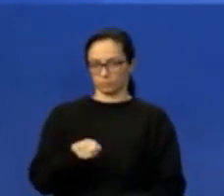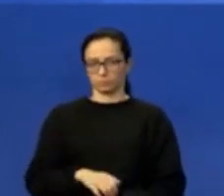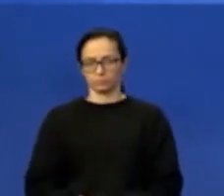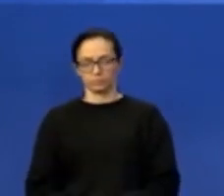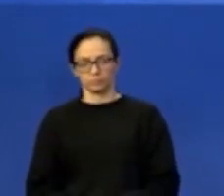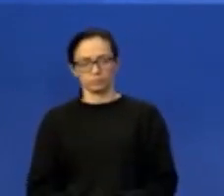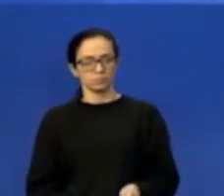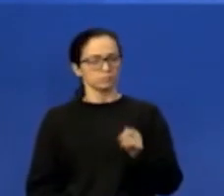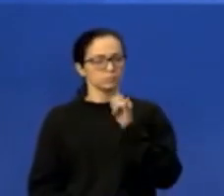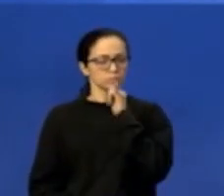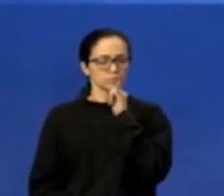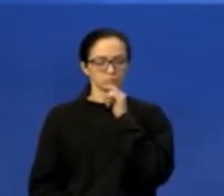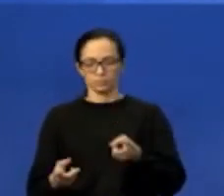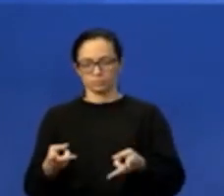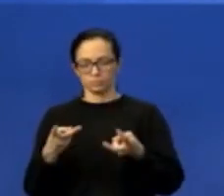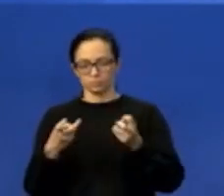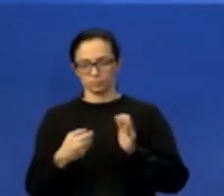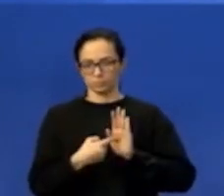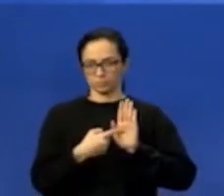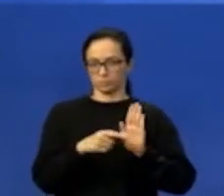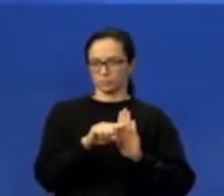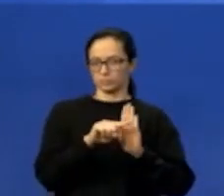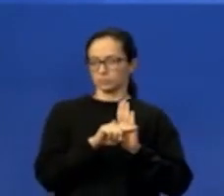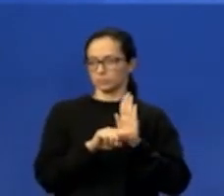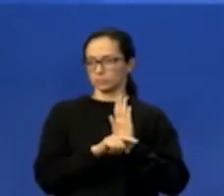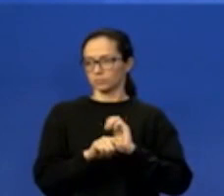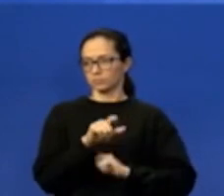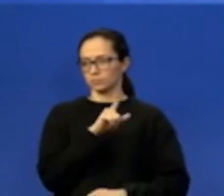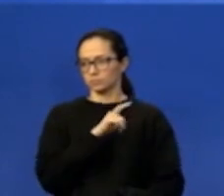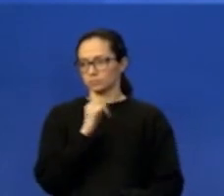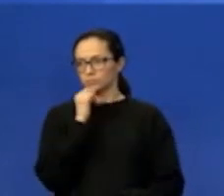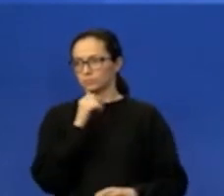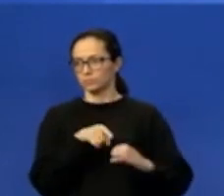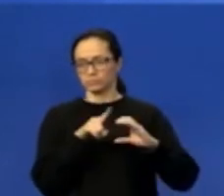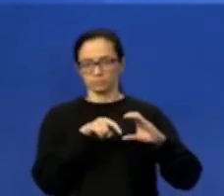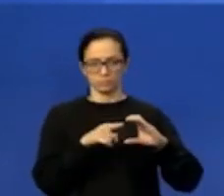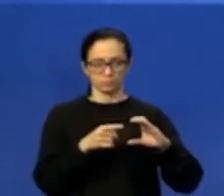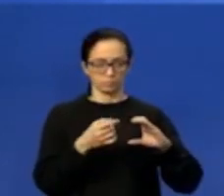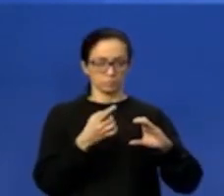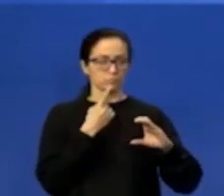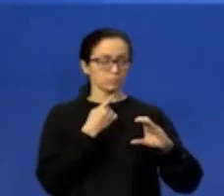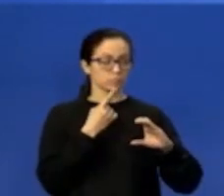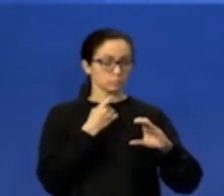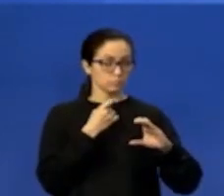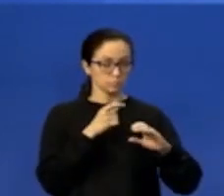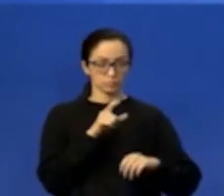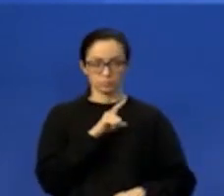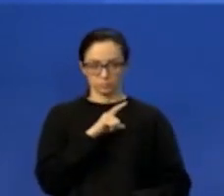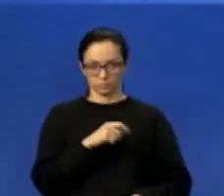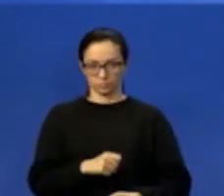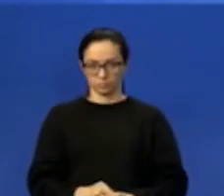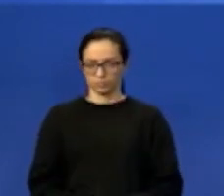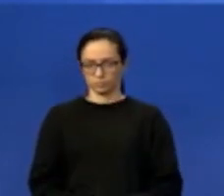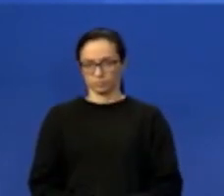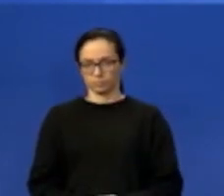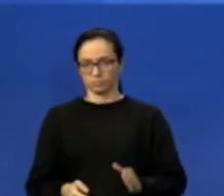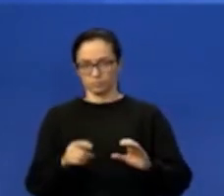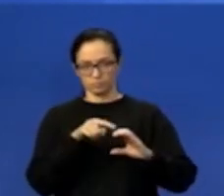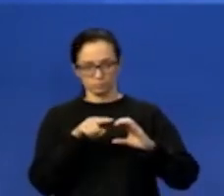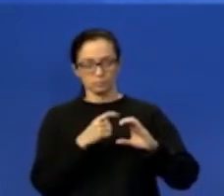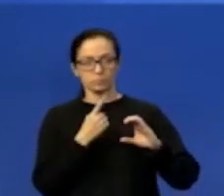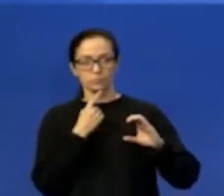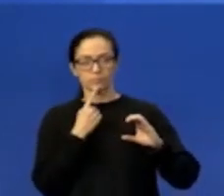exemplo, o hemograma, ele está relacionado, por exemplo, com as células brancas, com as células vermelhas, me desculpem. E essas células vermelhas,